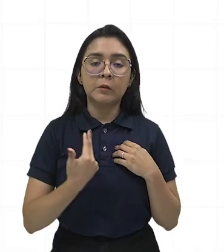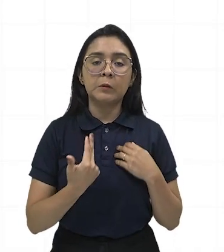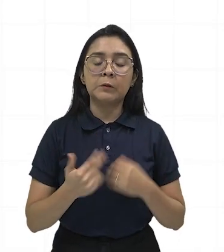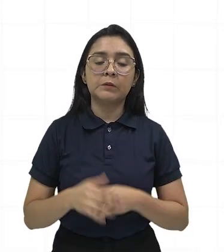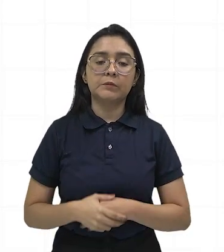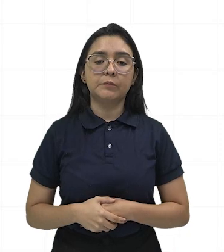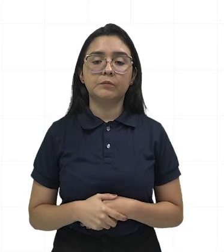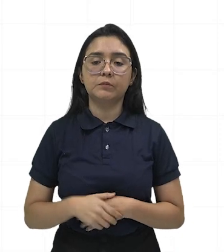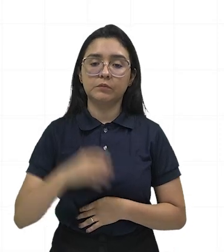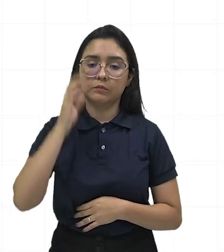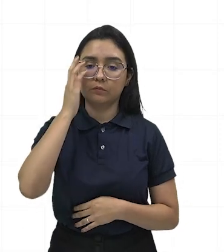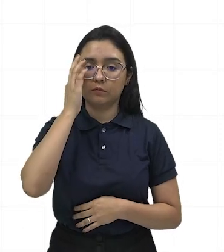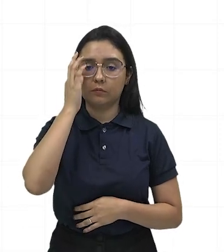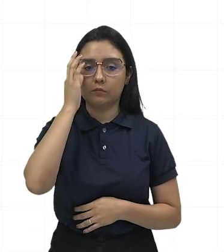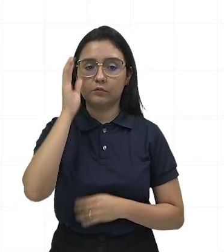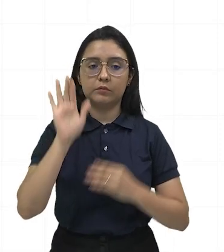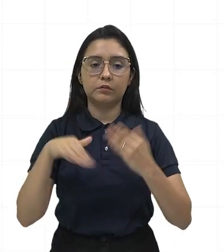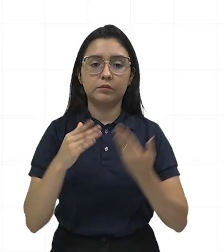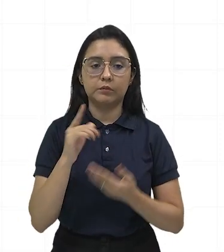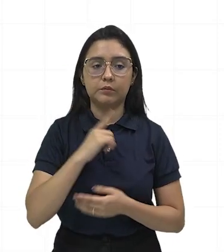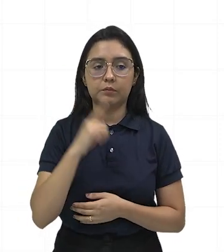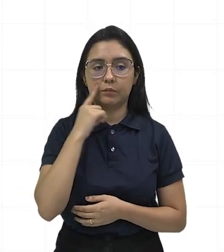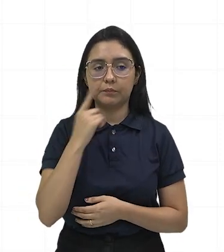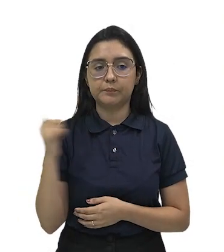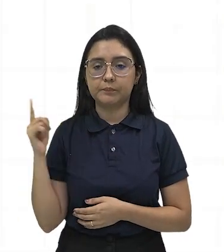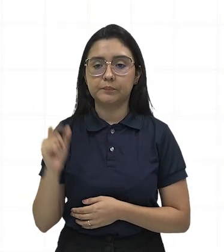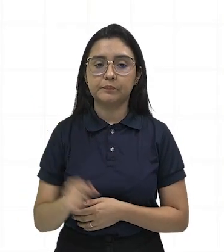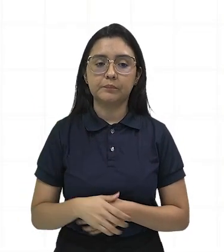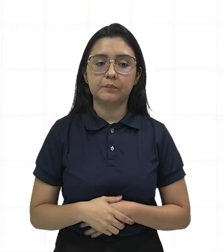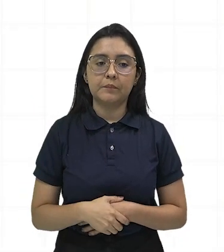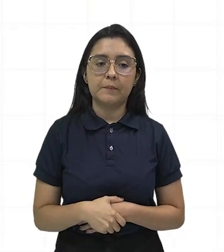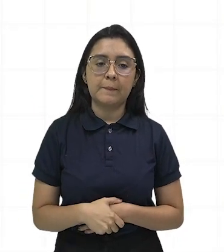lá. Nós temos aqui, olha só.